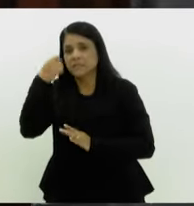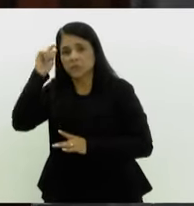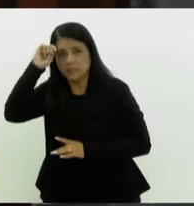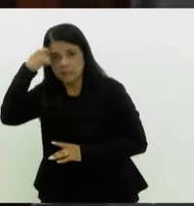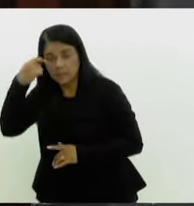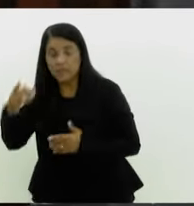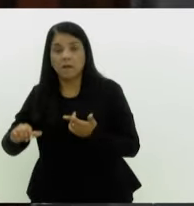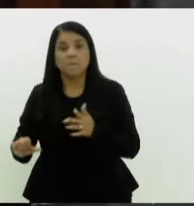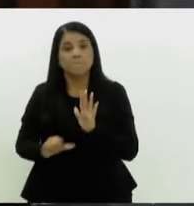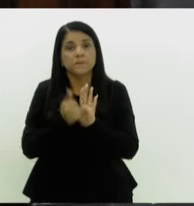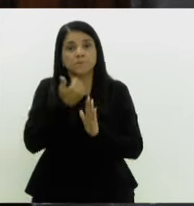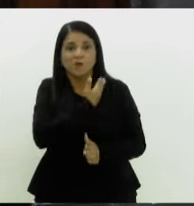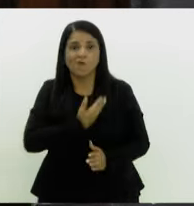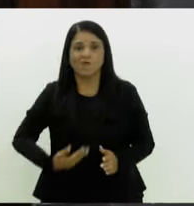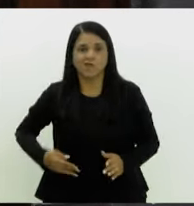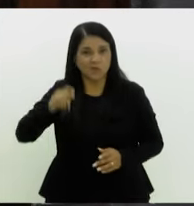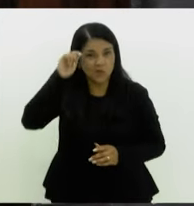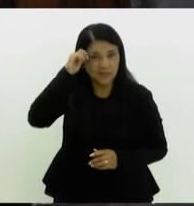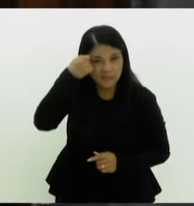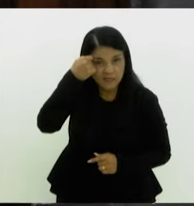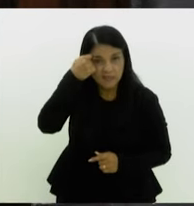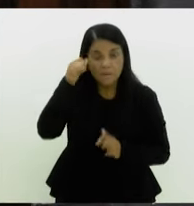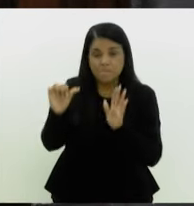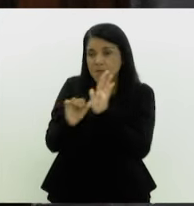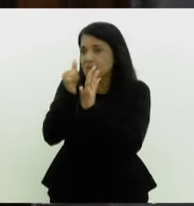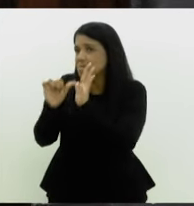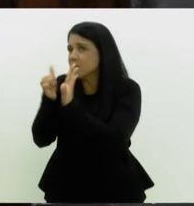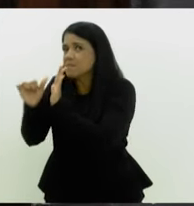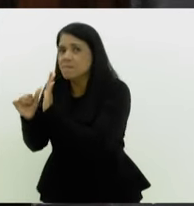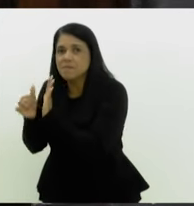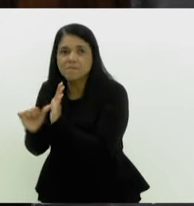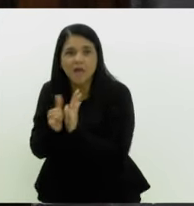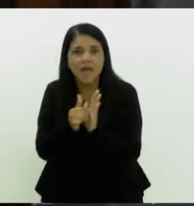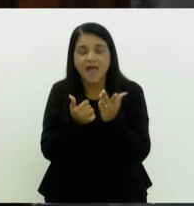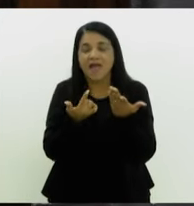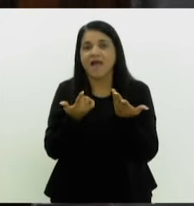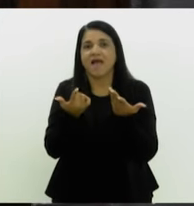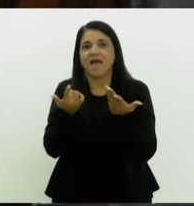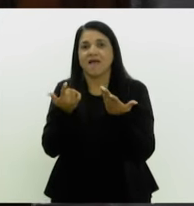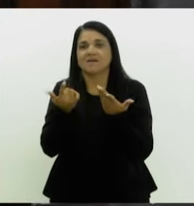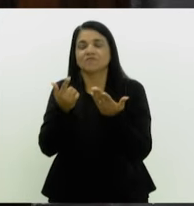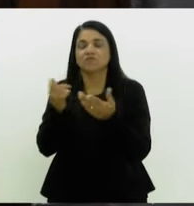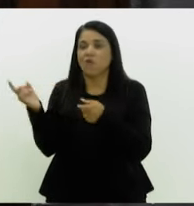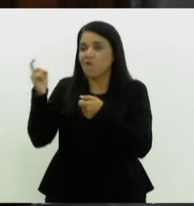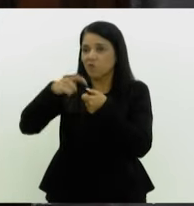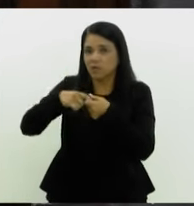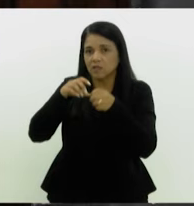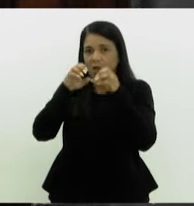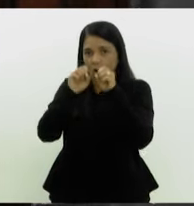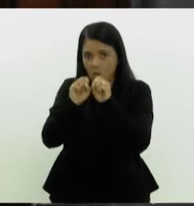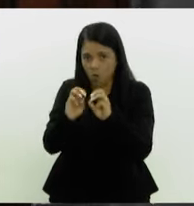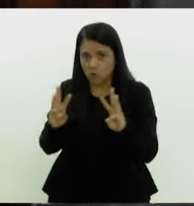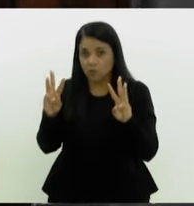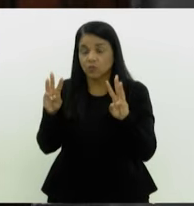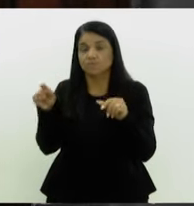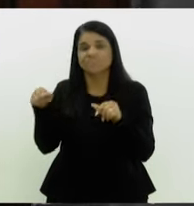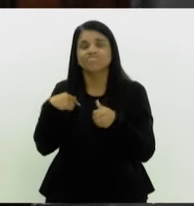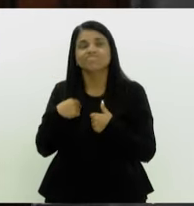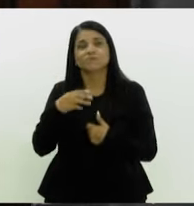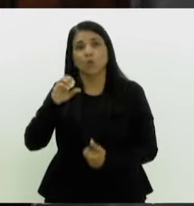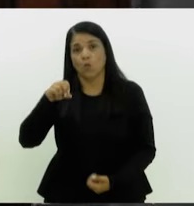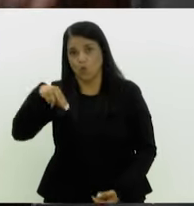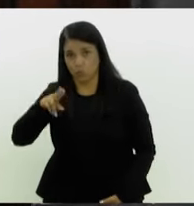governadora Negra foi tanto primeira Bené Eu lembro quando eu voltei da ONU e eu comecei